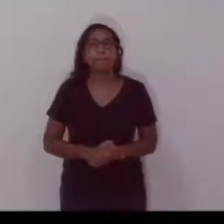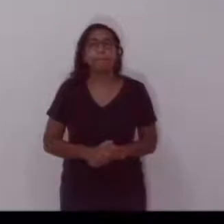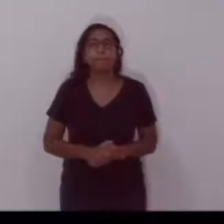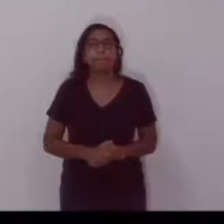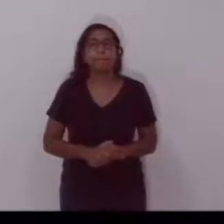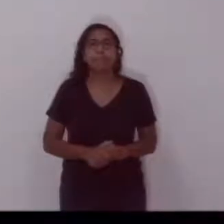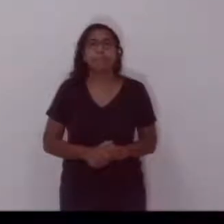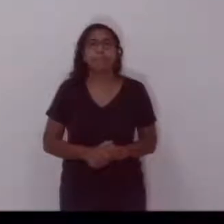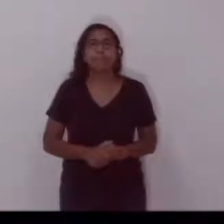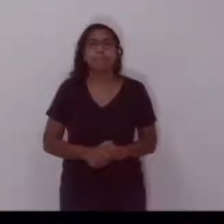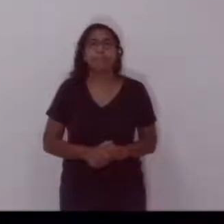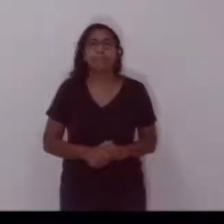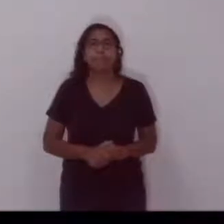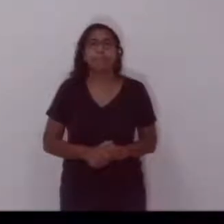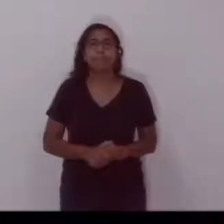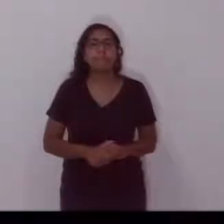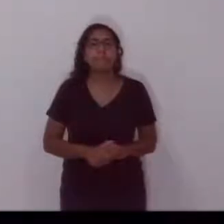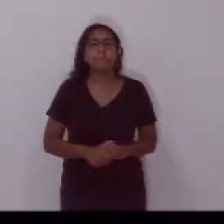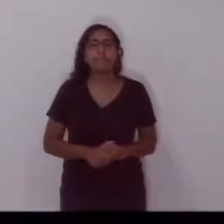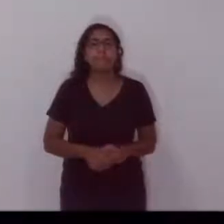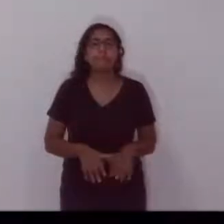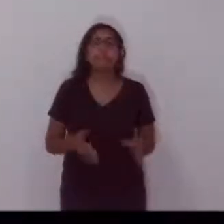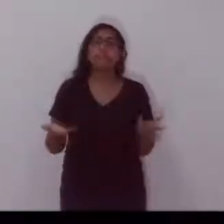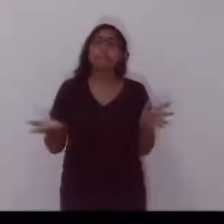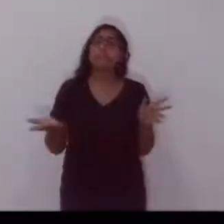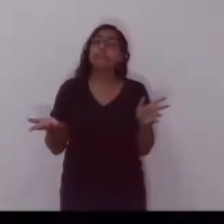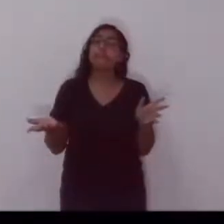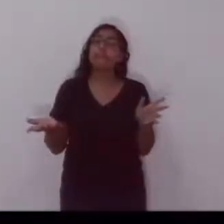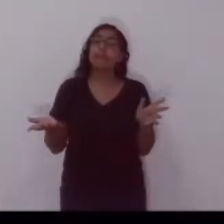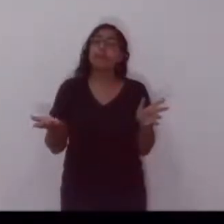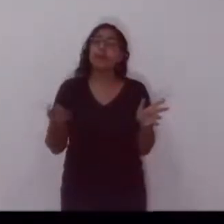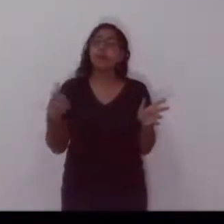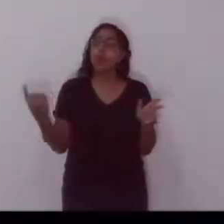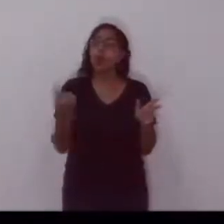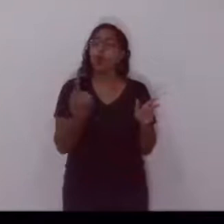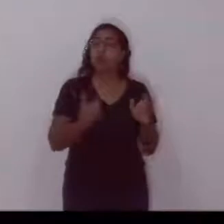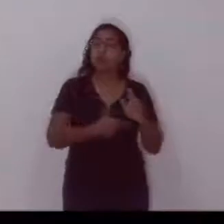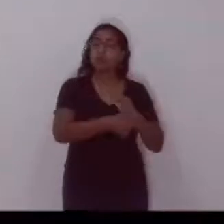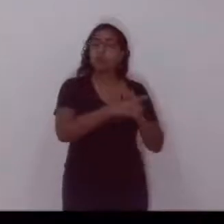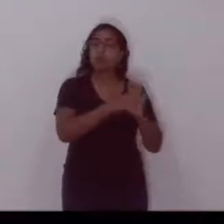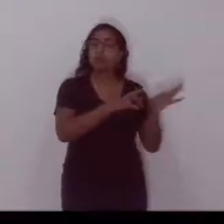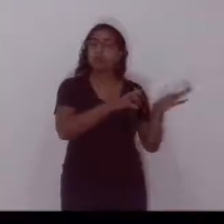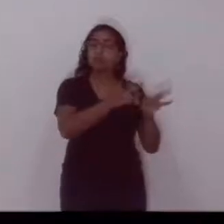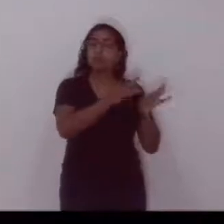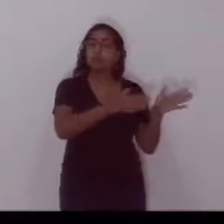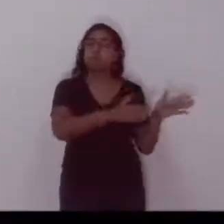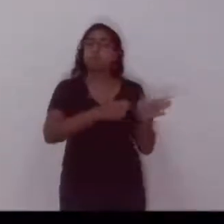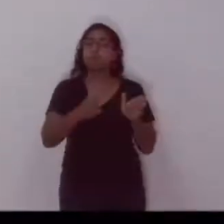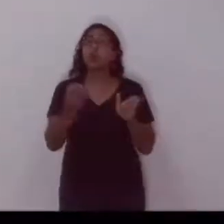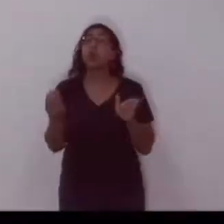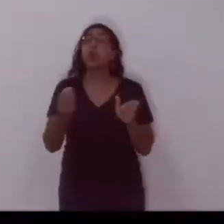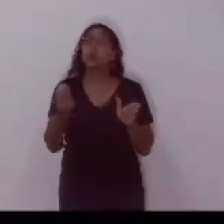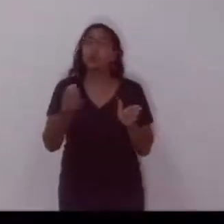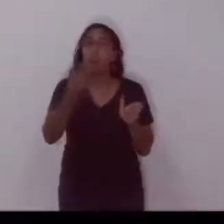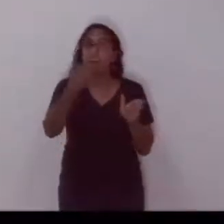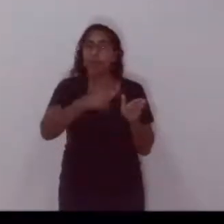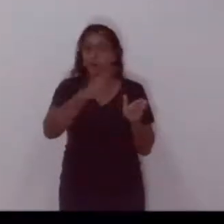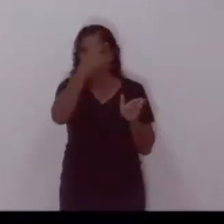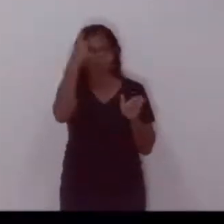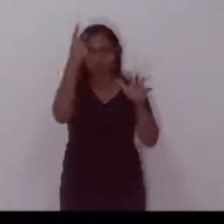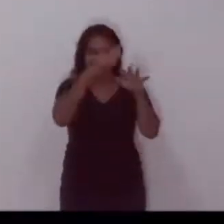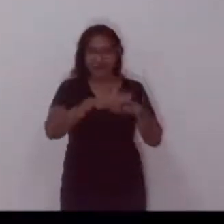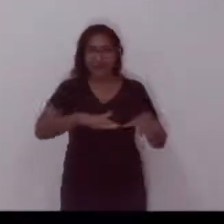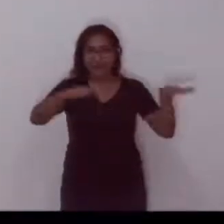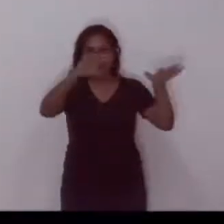Sorte que não foi o copo. Como que a gente vai organizar, como é que a gente vai convencer a população de que o governo atual ele